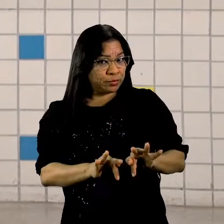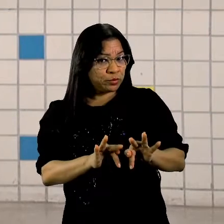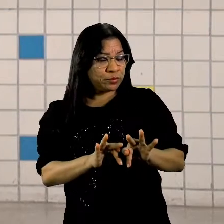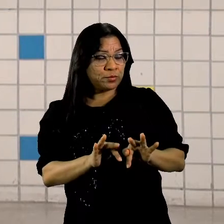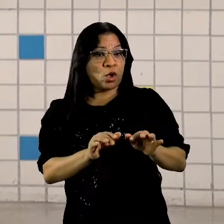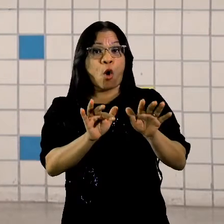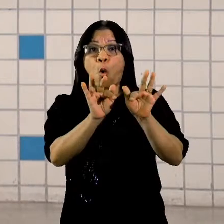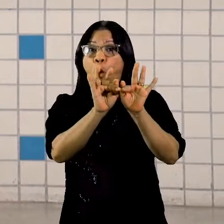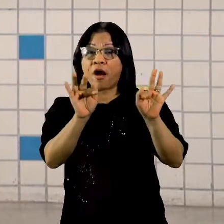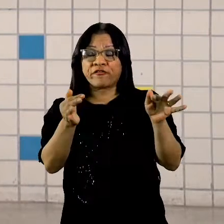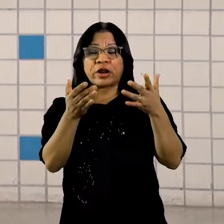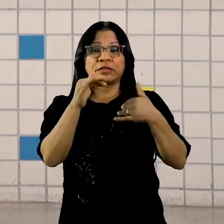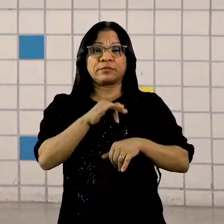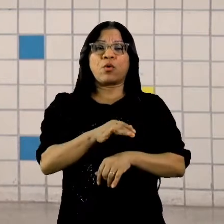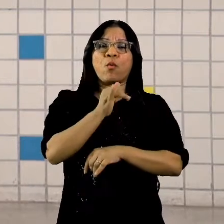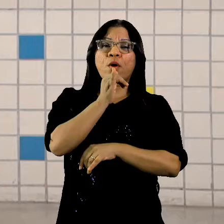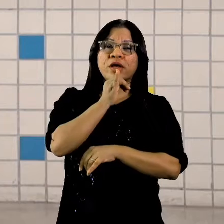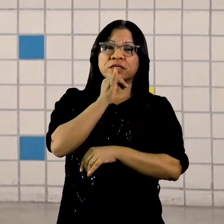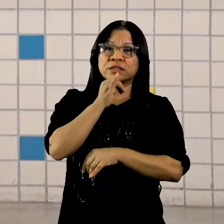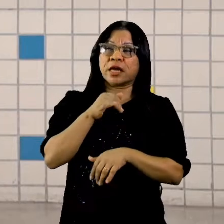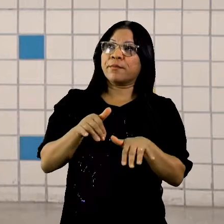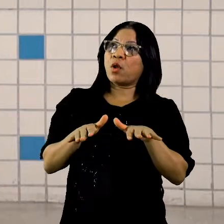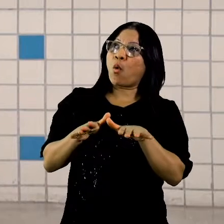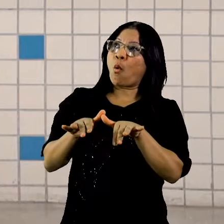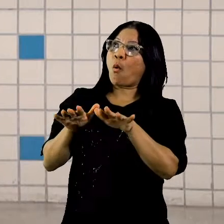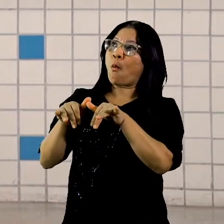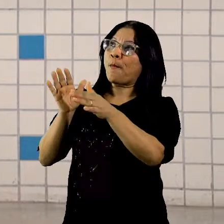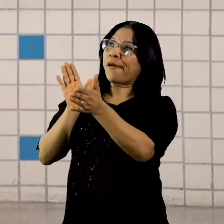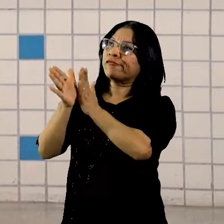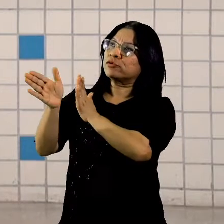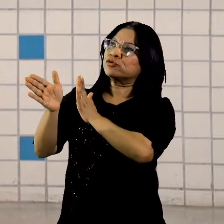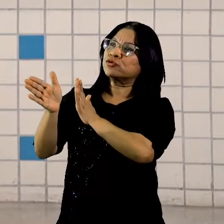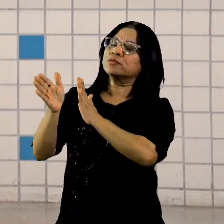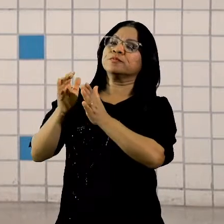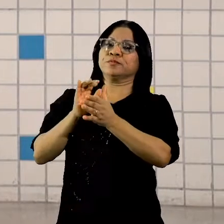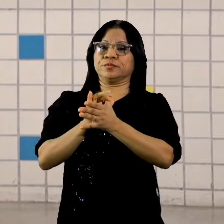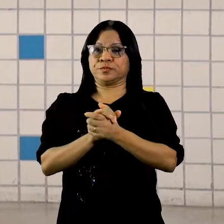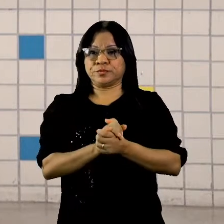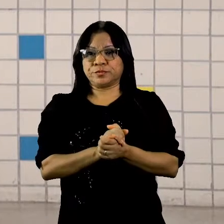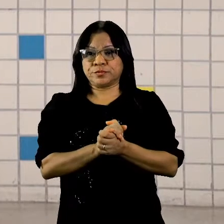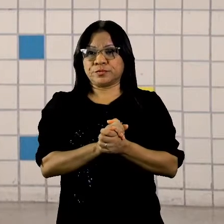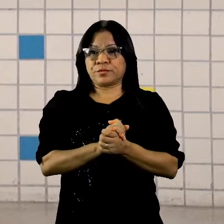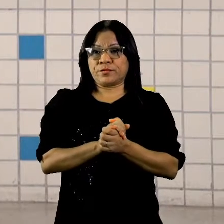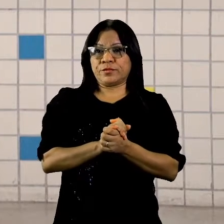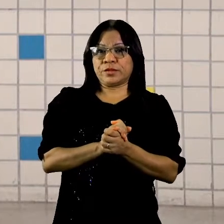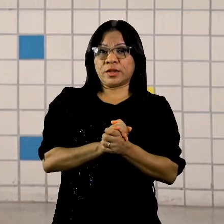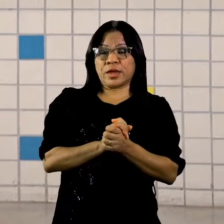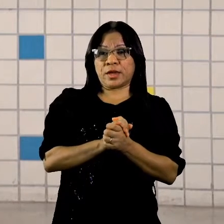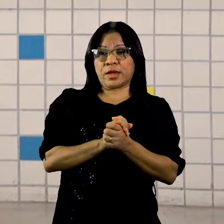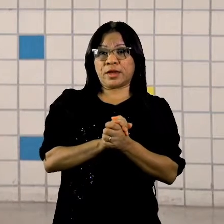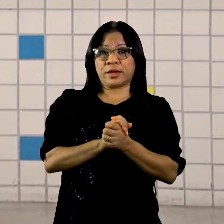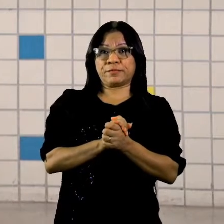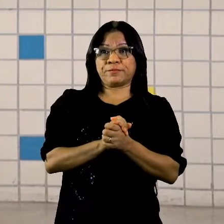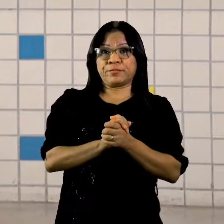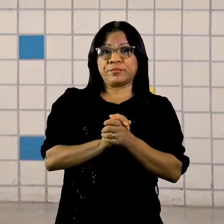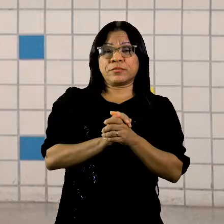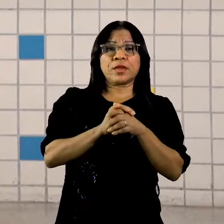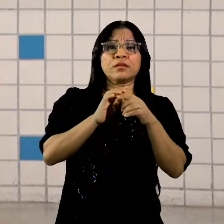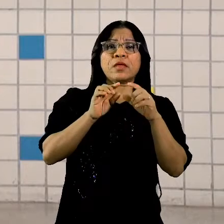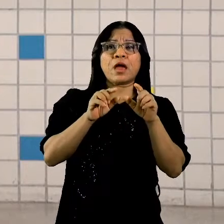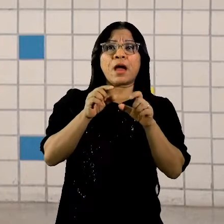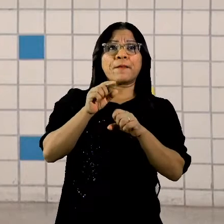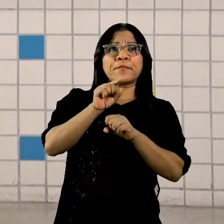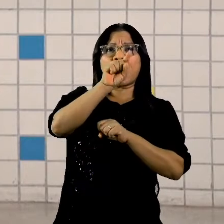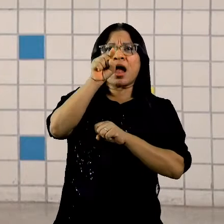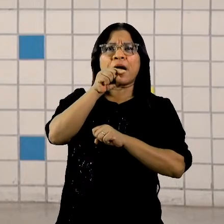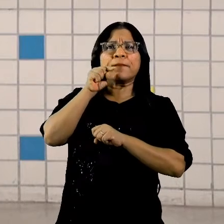fugiu. Ponto de interrogação indica uma pergunta. Exemplo, para onde foi o pássaro? Ponto